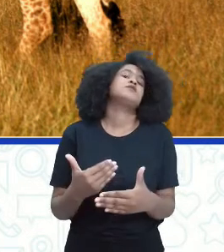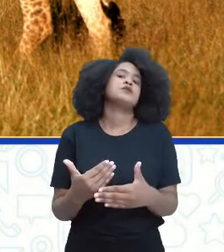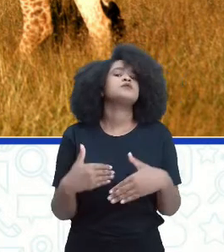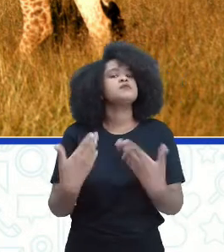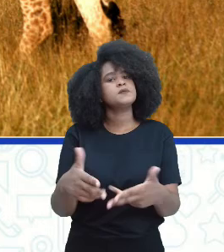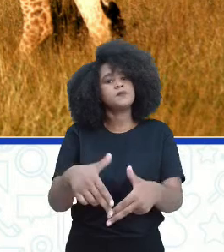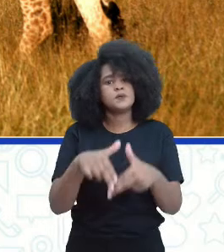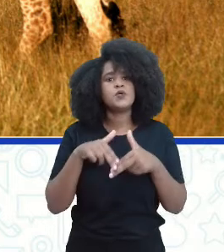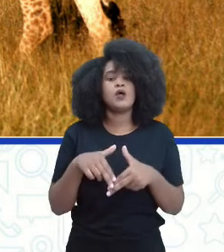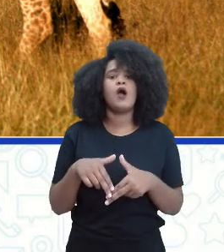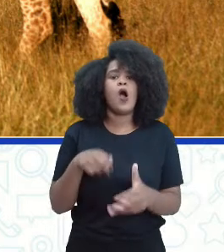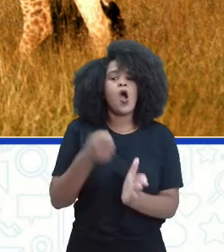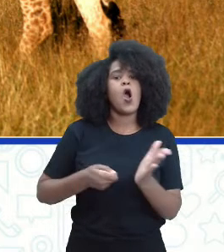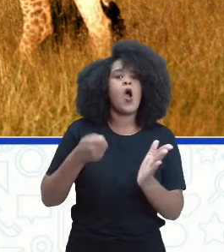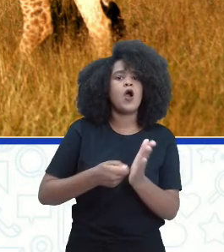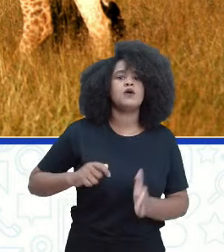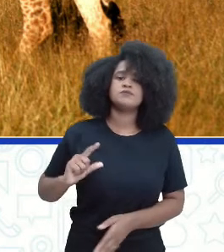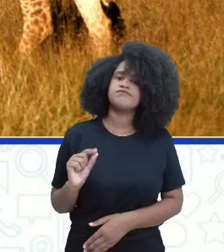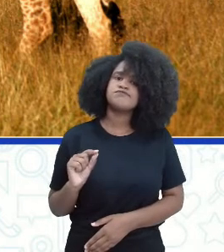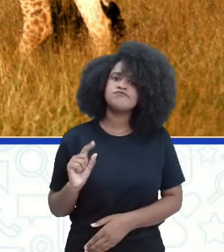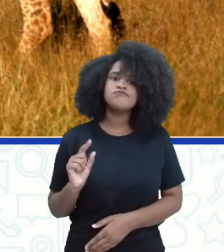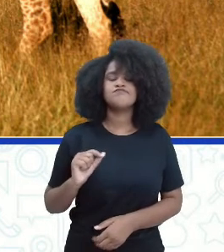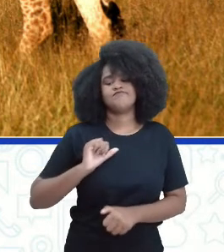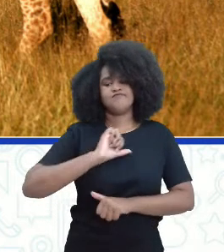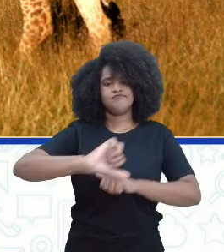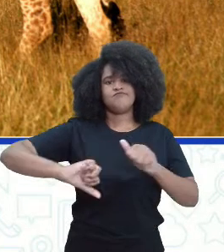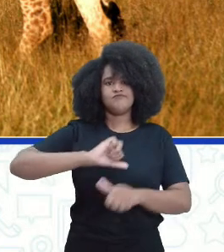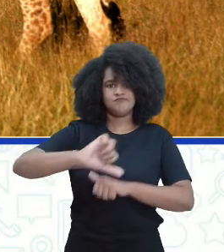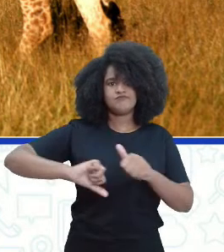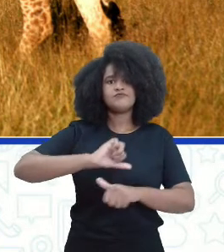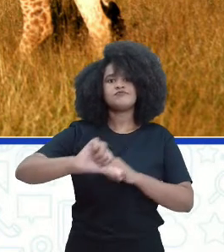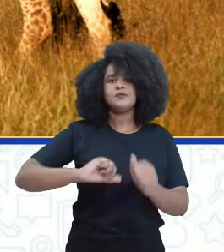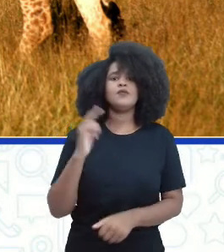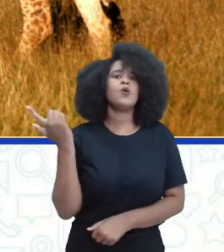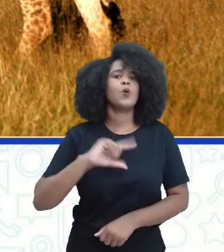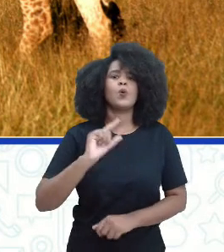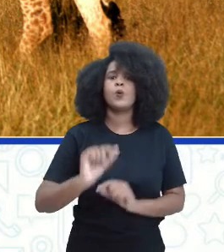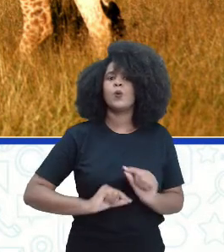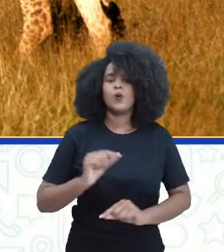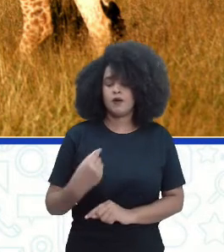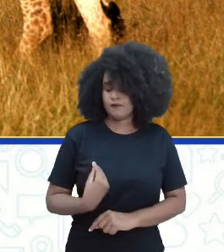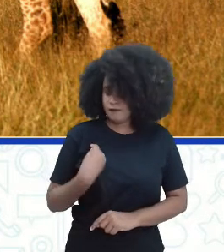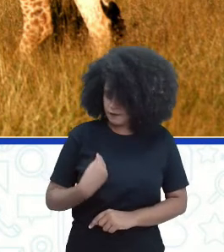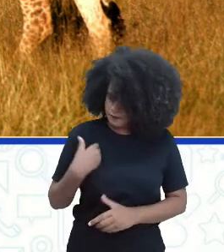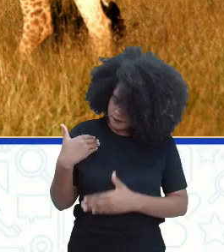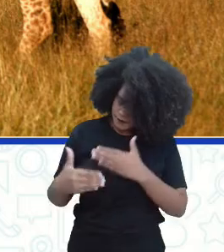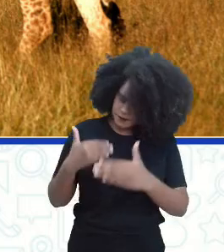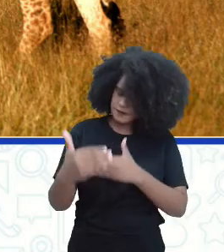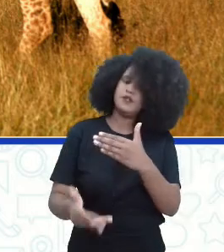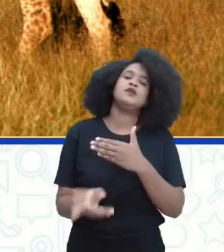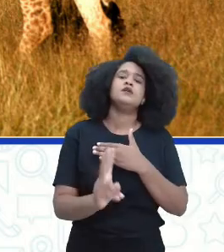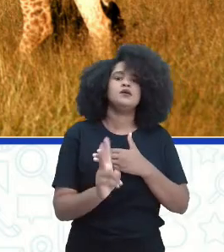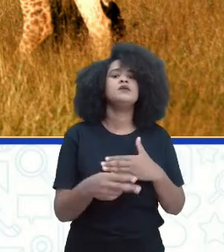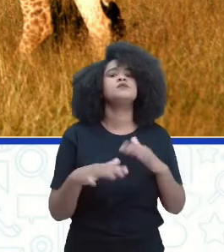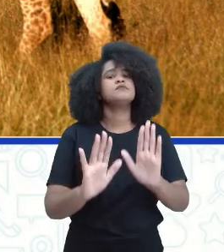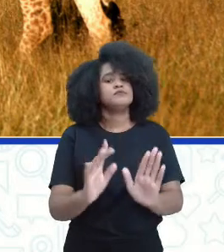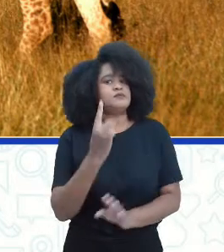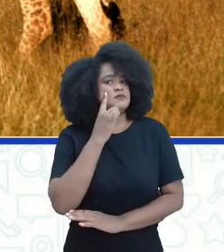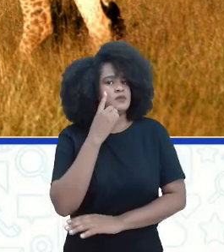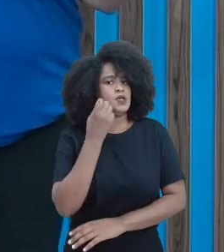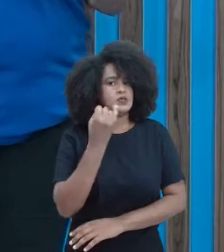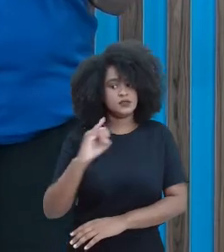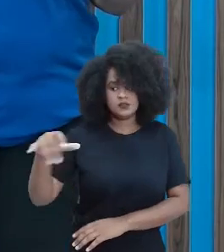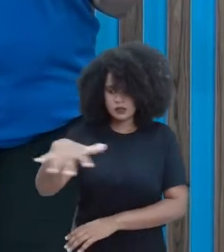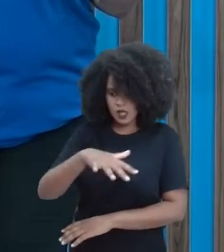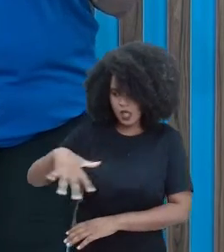vai forçar ele a mudar para poder sobreviver ali naquele ambiente. Mas será que se o